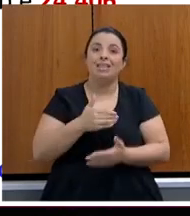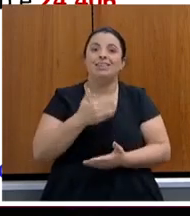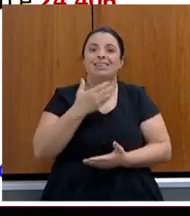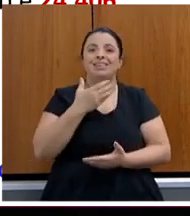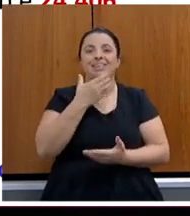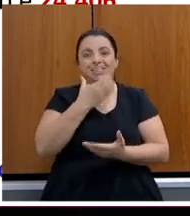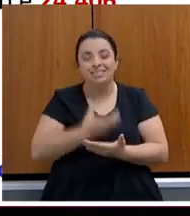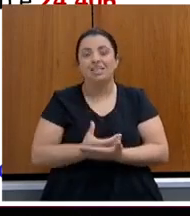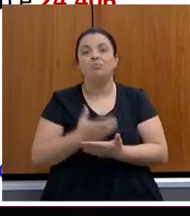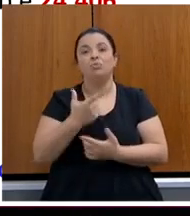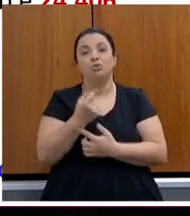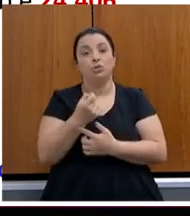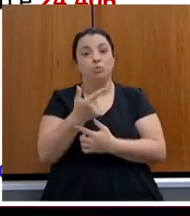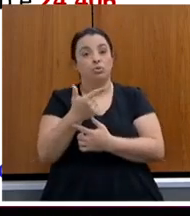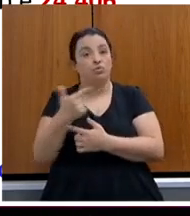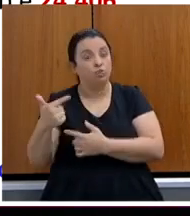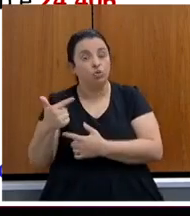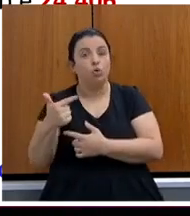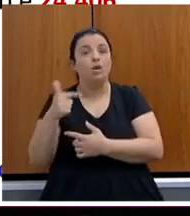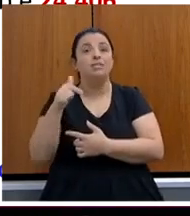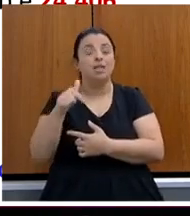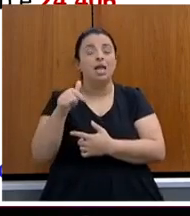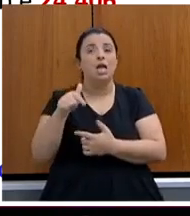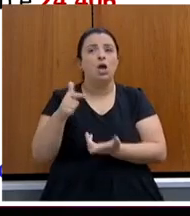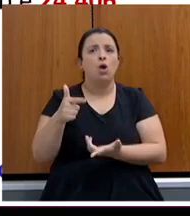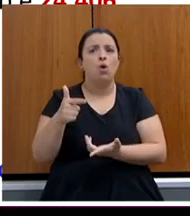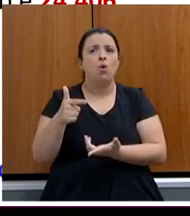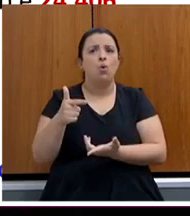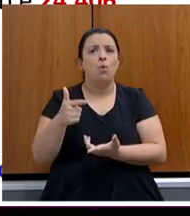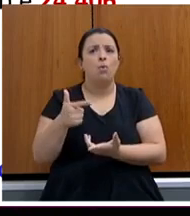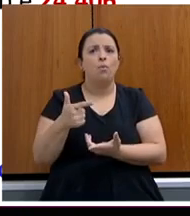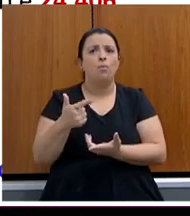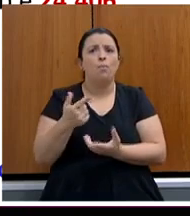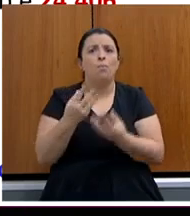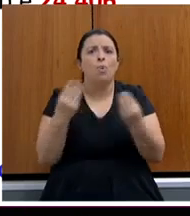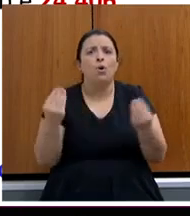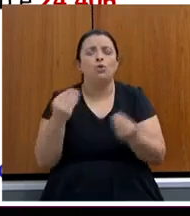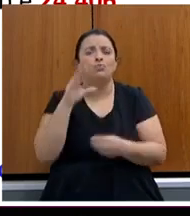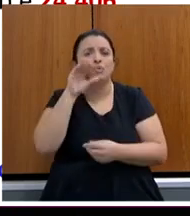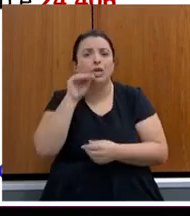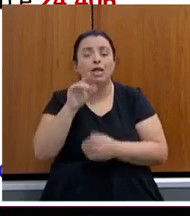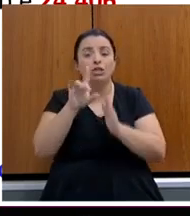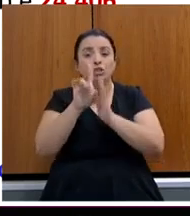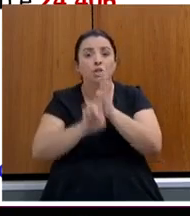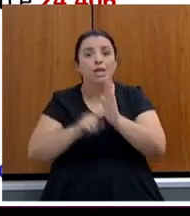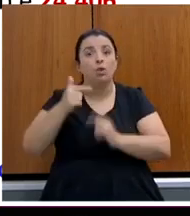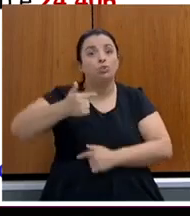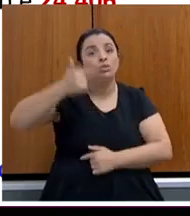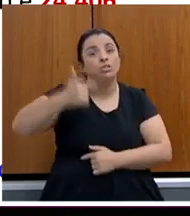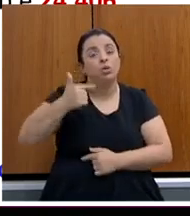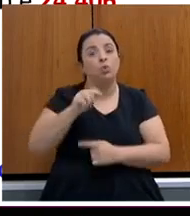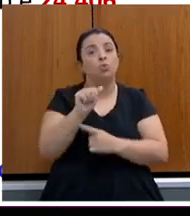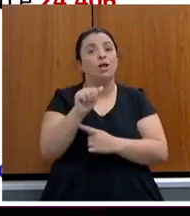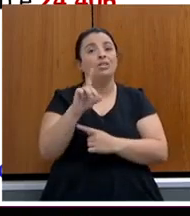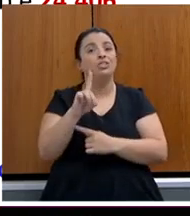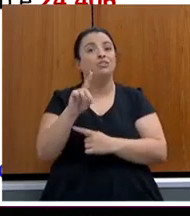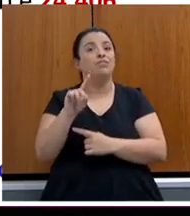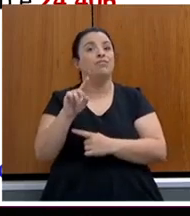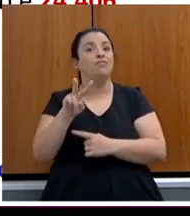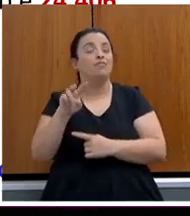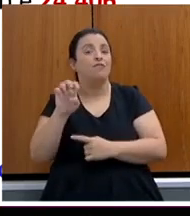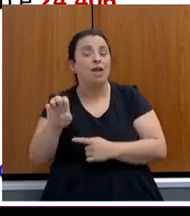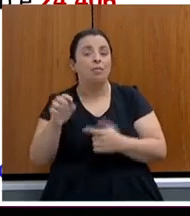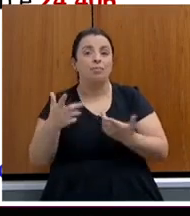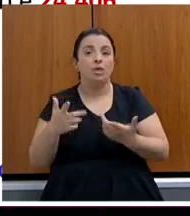1684 trabalhadores terão direito ao segundo advérbio e 24 mil terão o direito de receber o primeiro